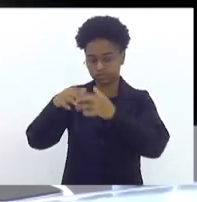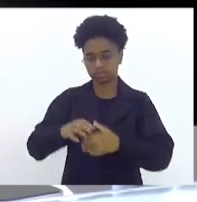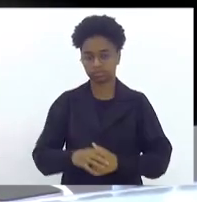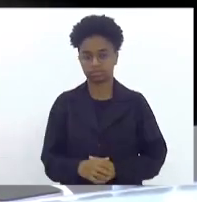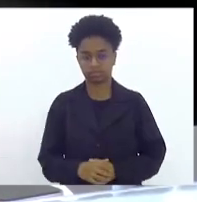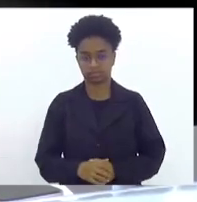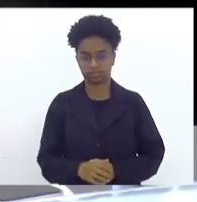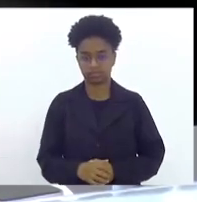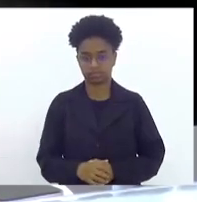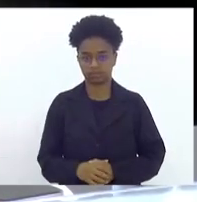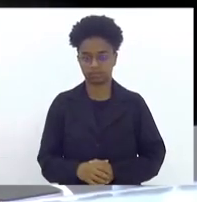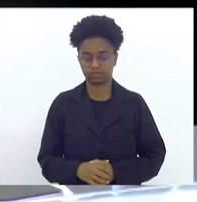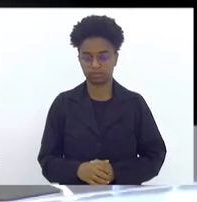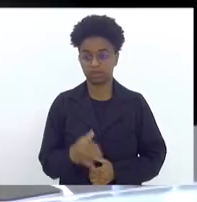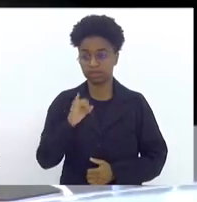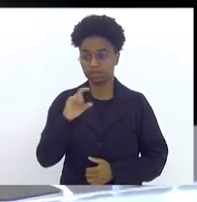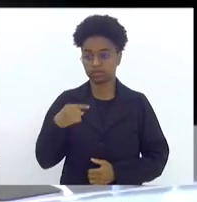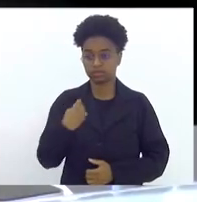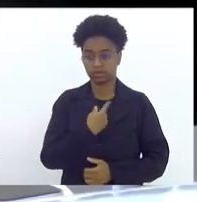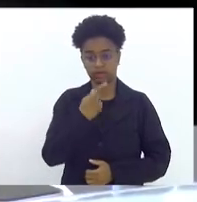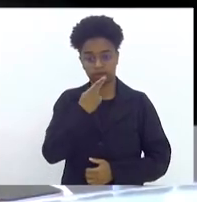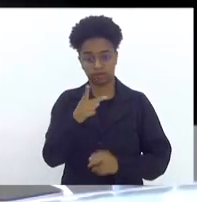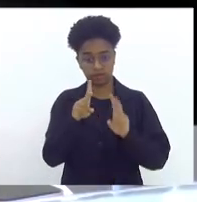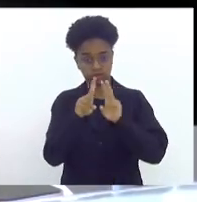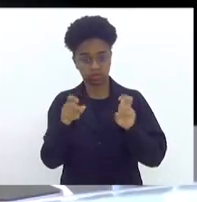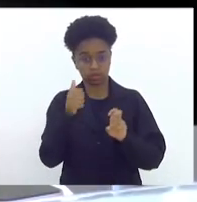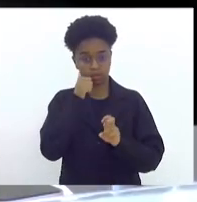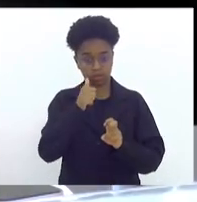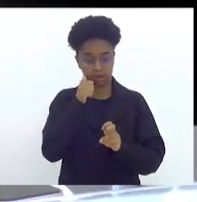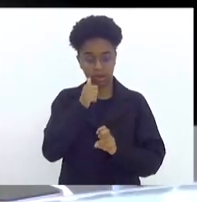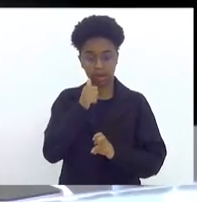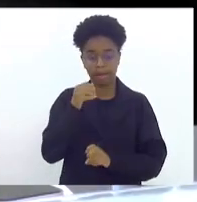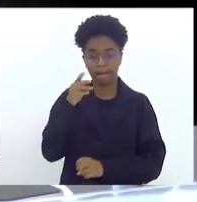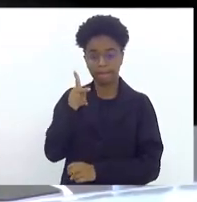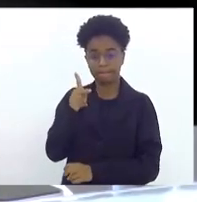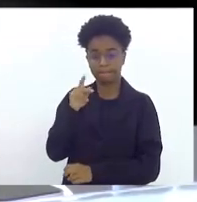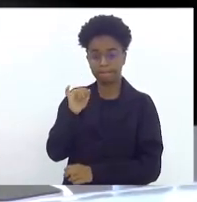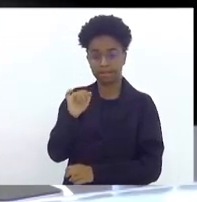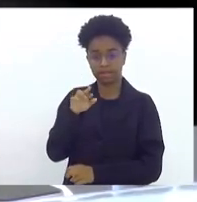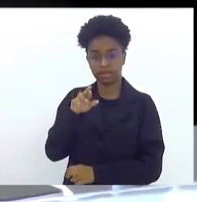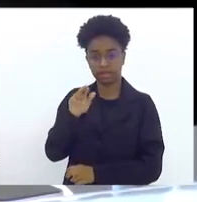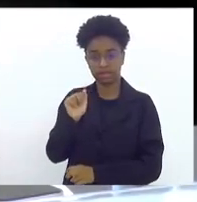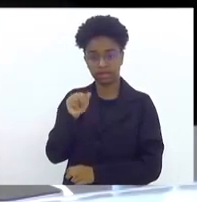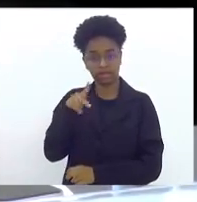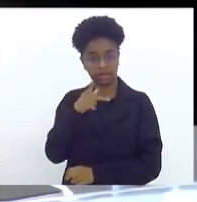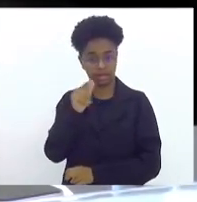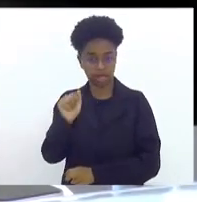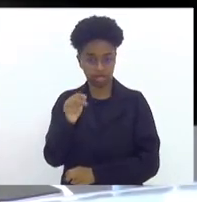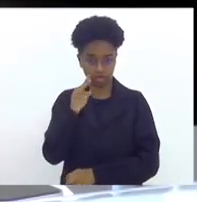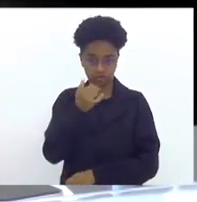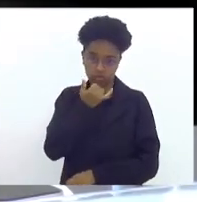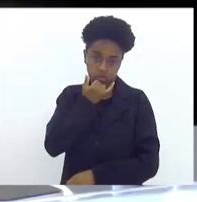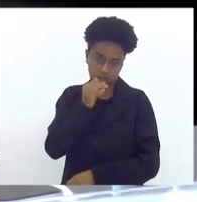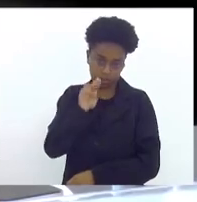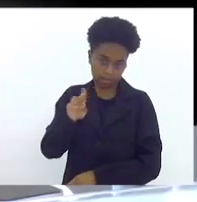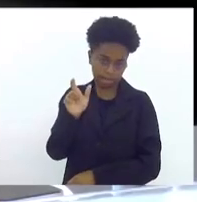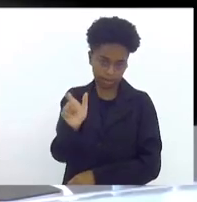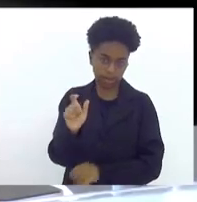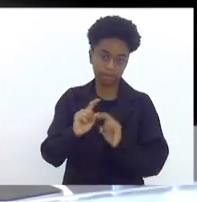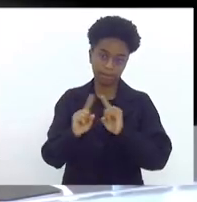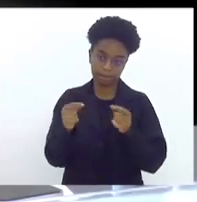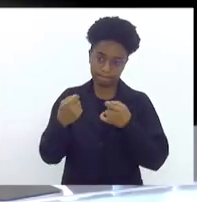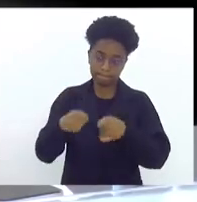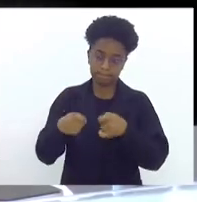trazer aqui quando a gente fala de mulheres piranhas e me desculpe ao uso do termo mas é necessário para a gente